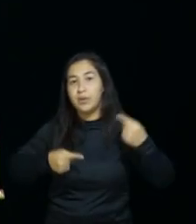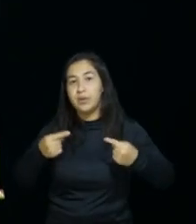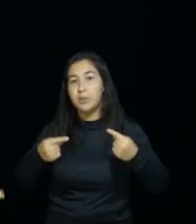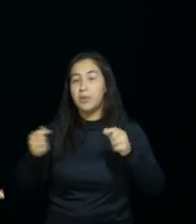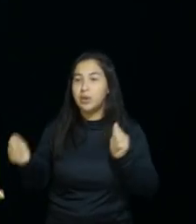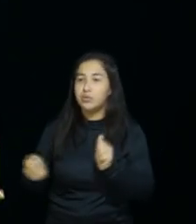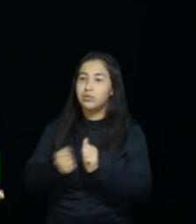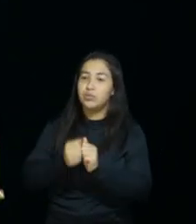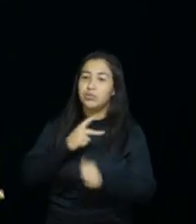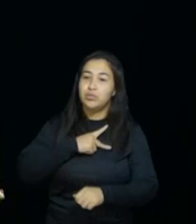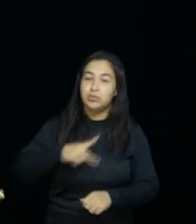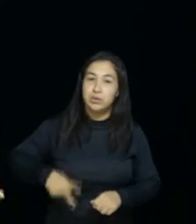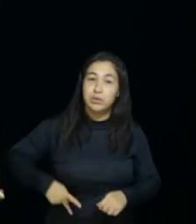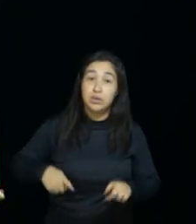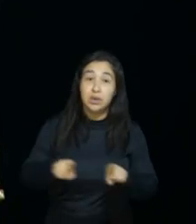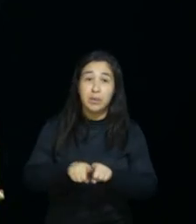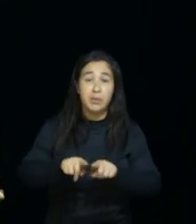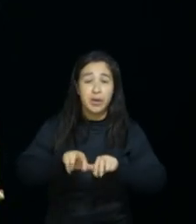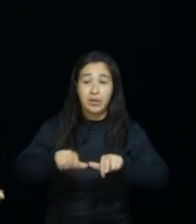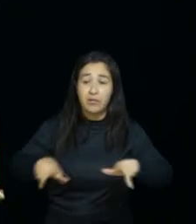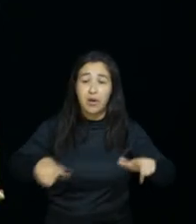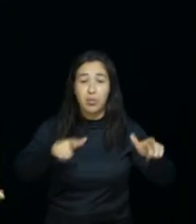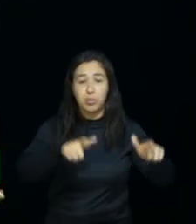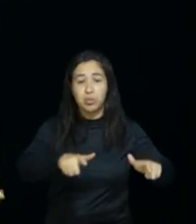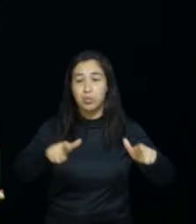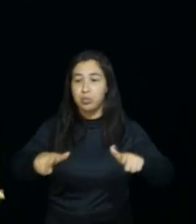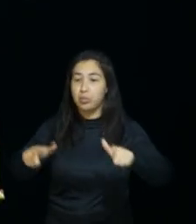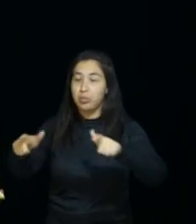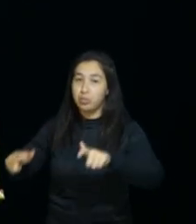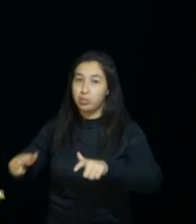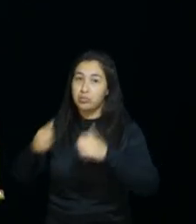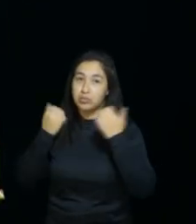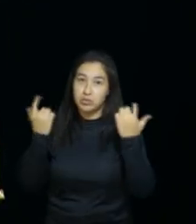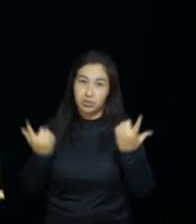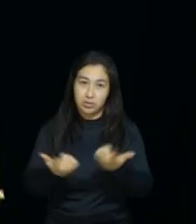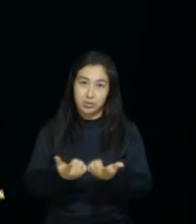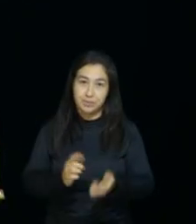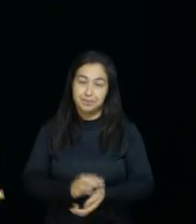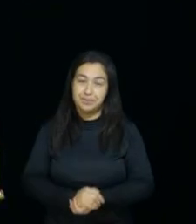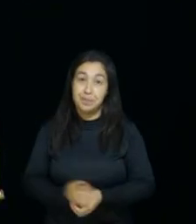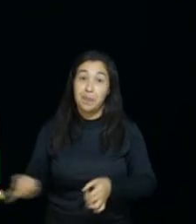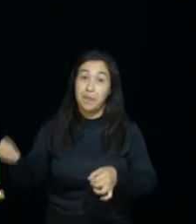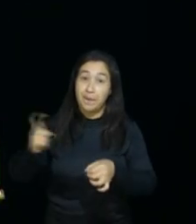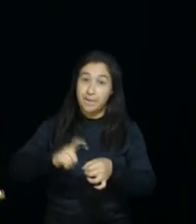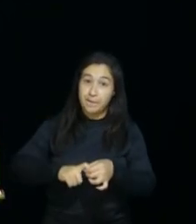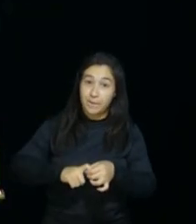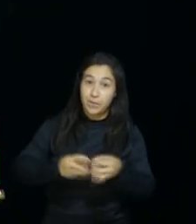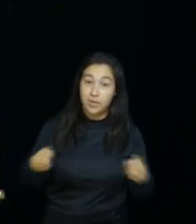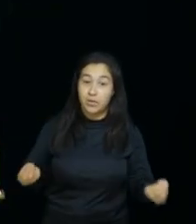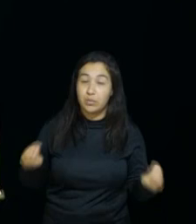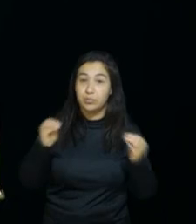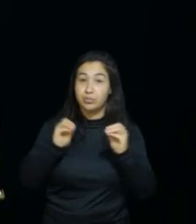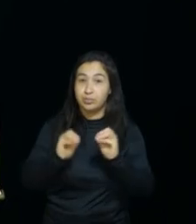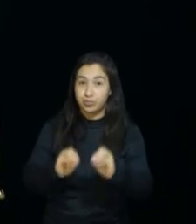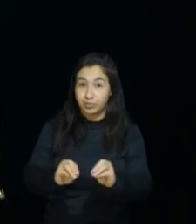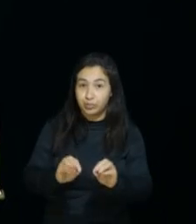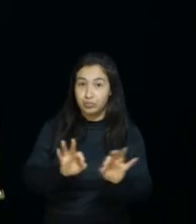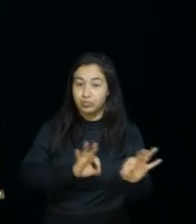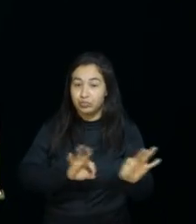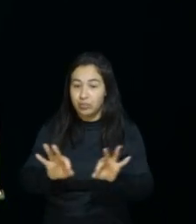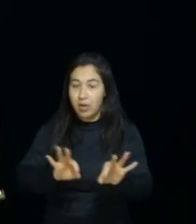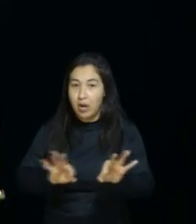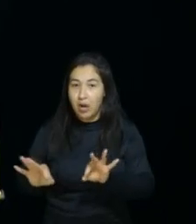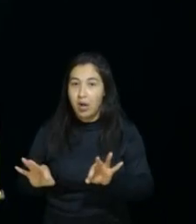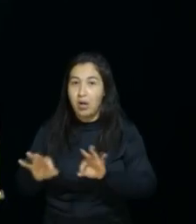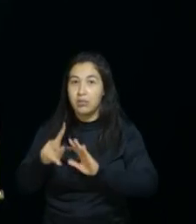e com os vários setores da Assembleia Legislativa, reinstalando, reestruturando e reeditando esse